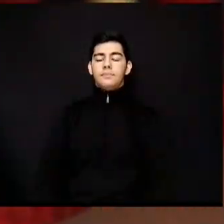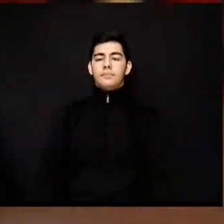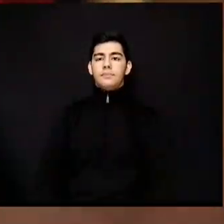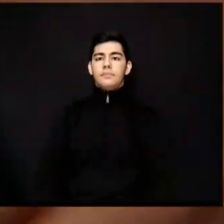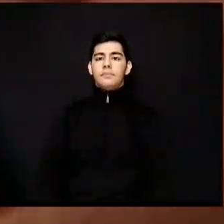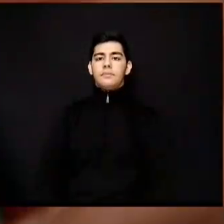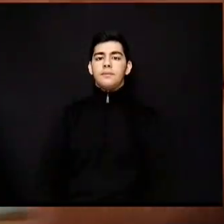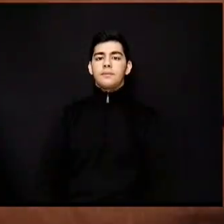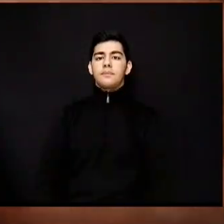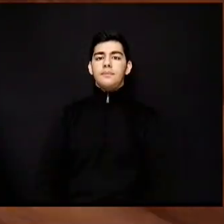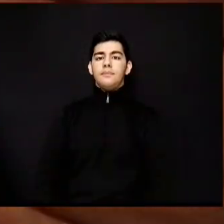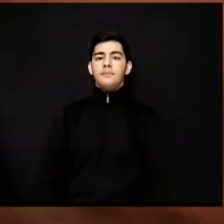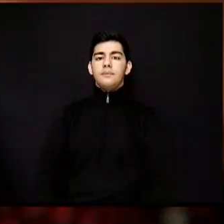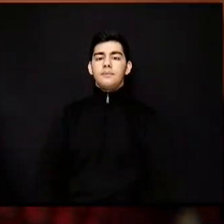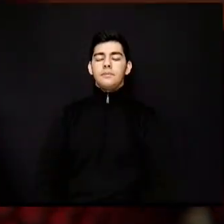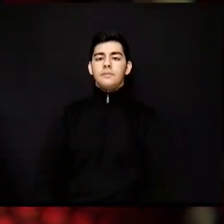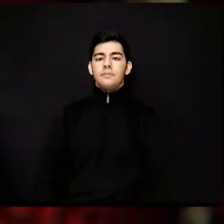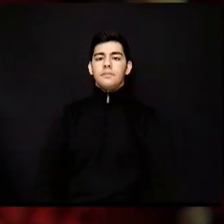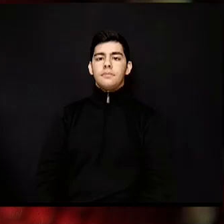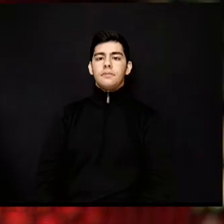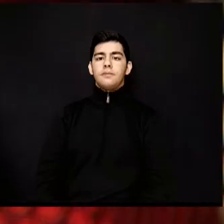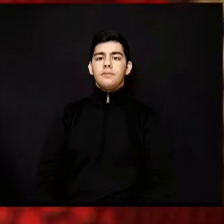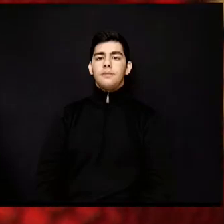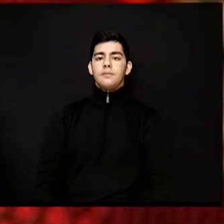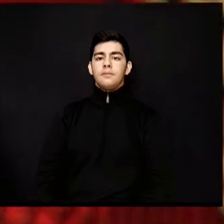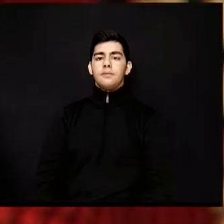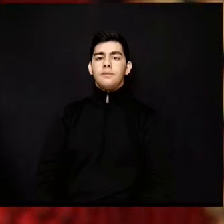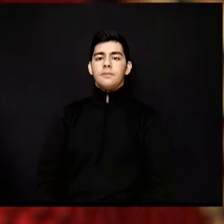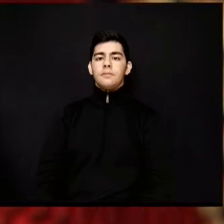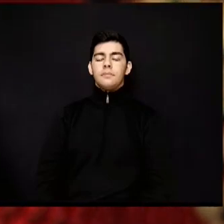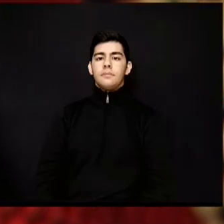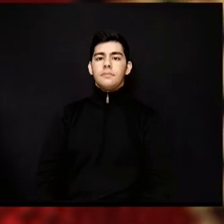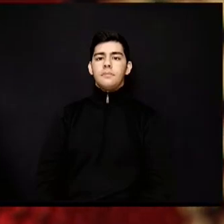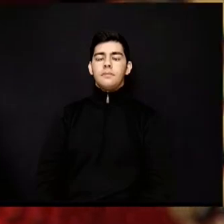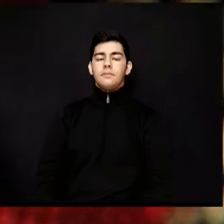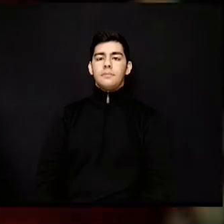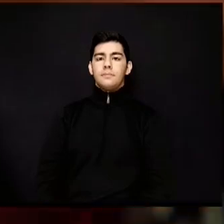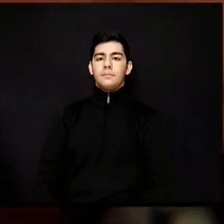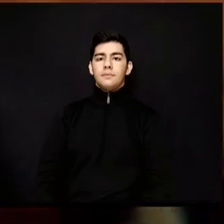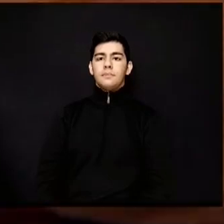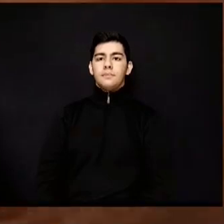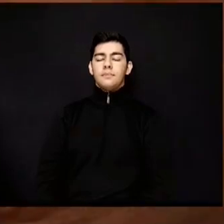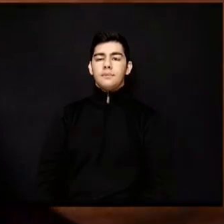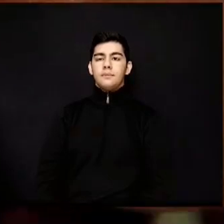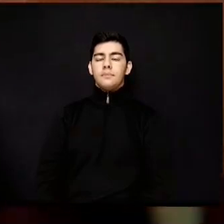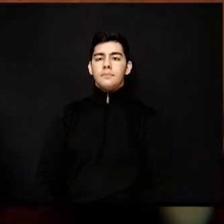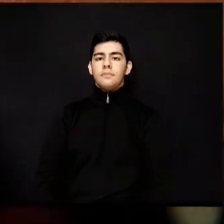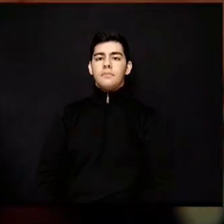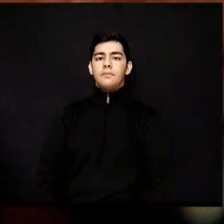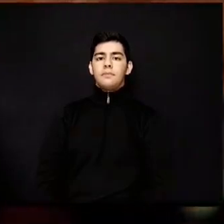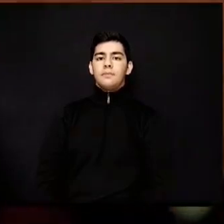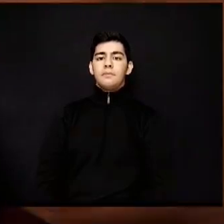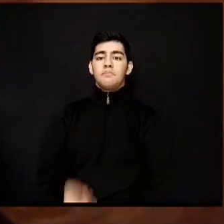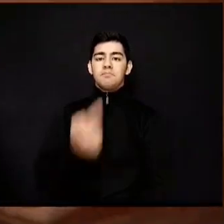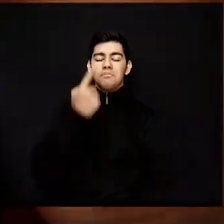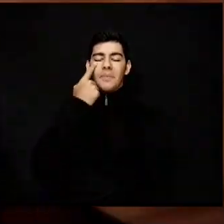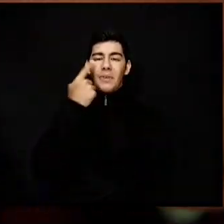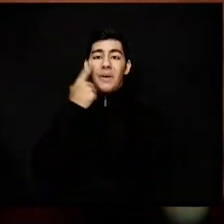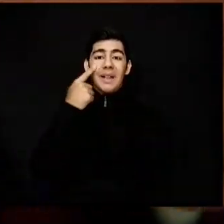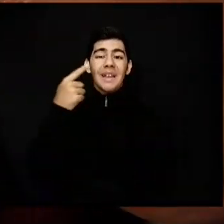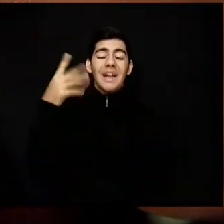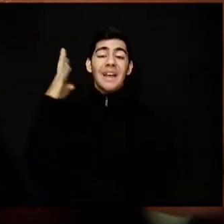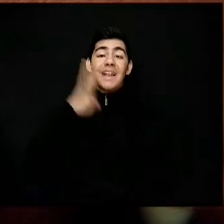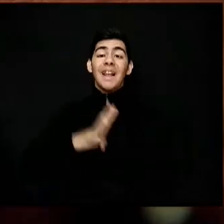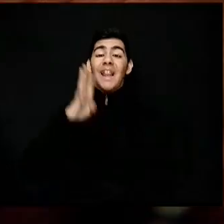Opa, a parte redondinha pra frente. Isso. Aí fica a gosto, né? Porque quiser. tem pessoas